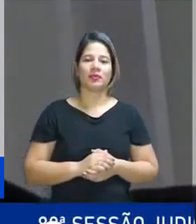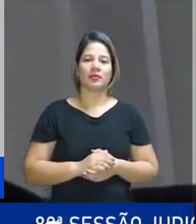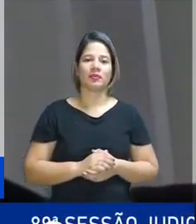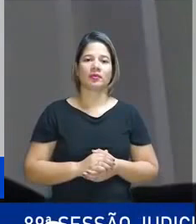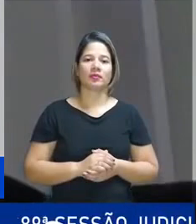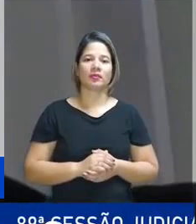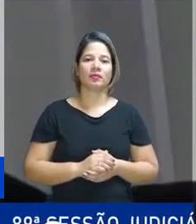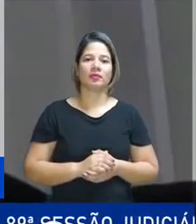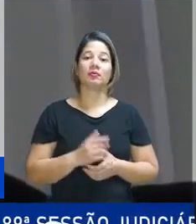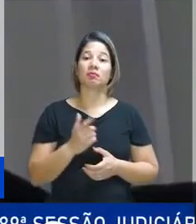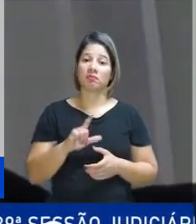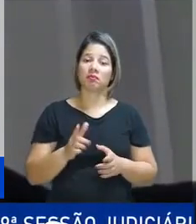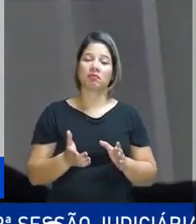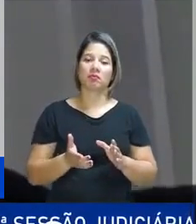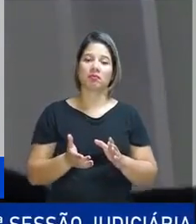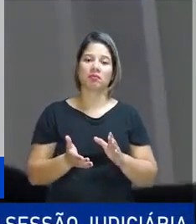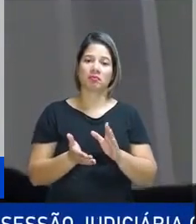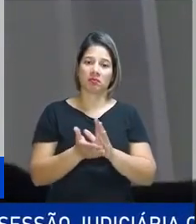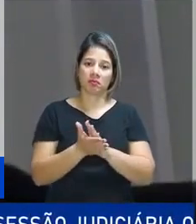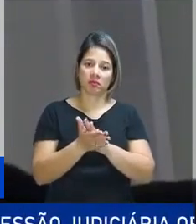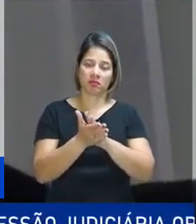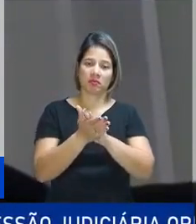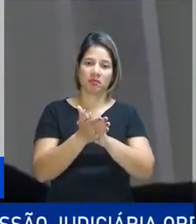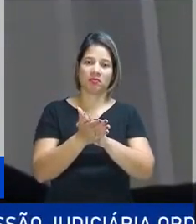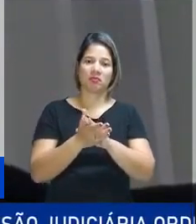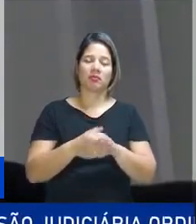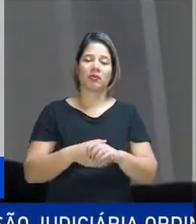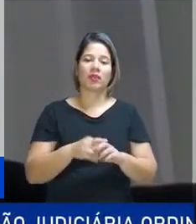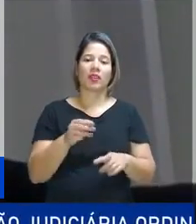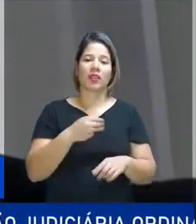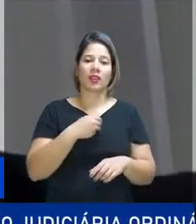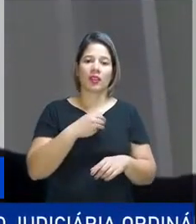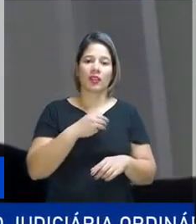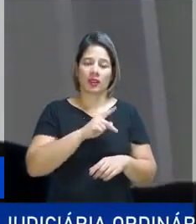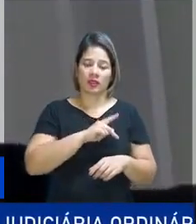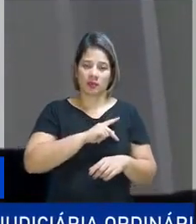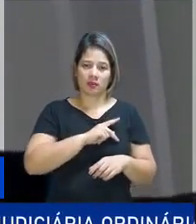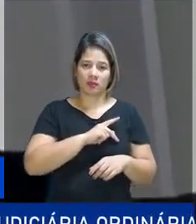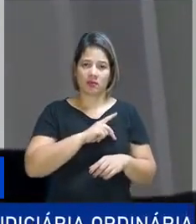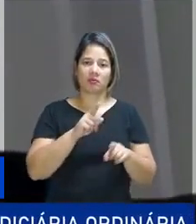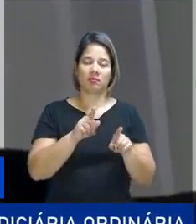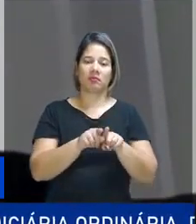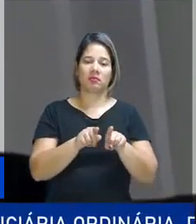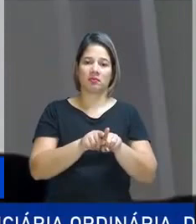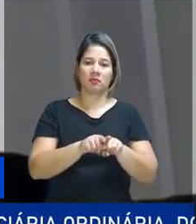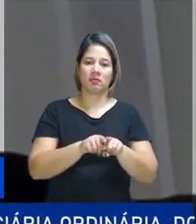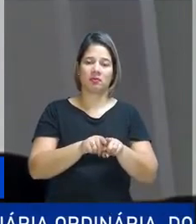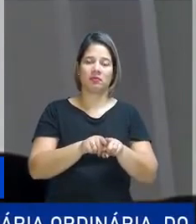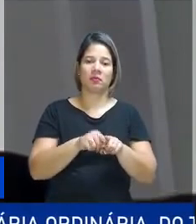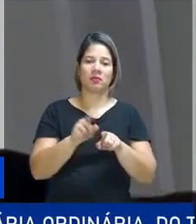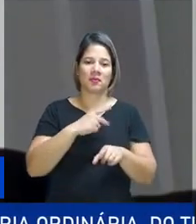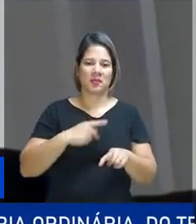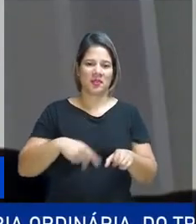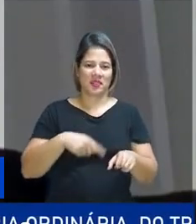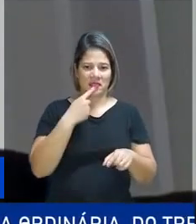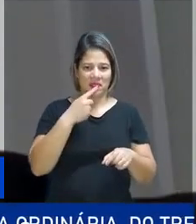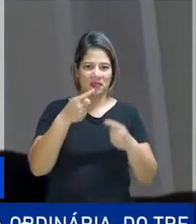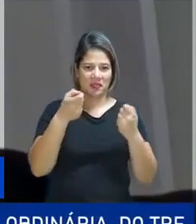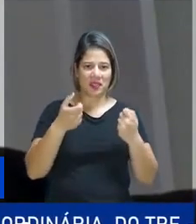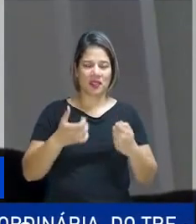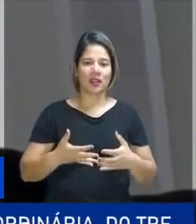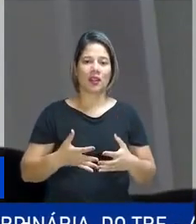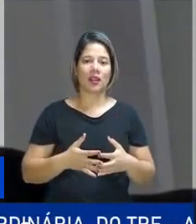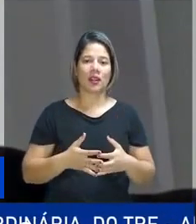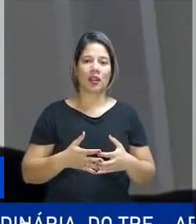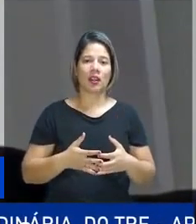também quero parabenizar a doutora Sara, em homenagem ao Ministério Público, como o presidente ressaltou no início, está